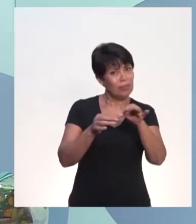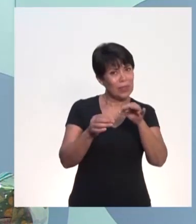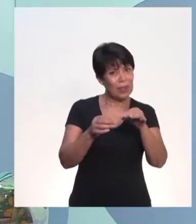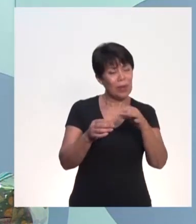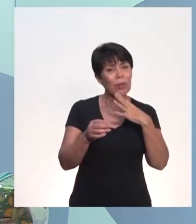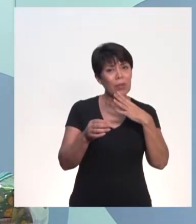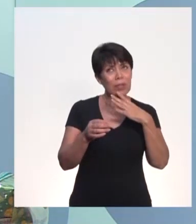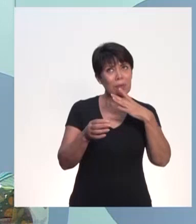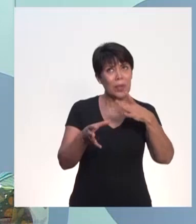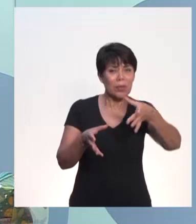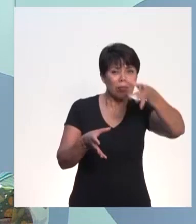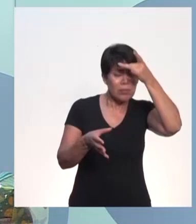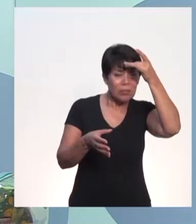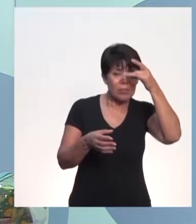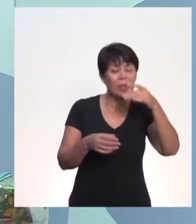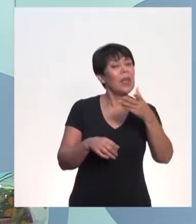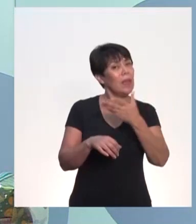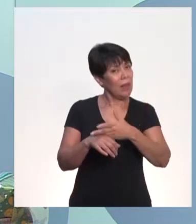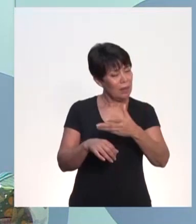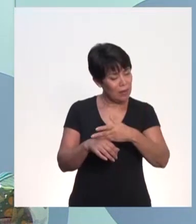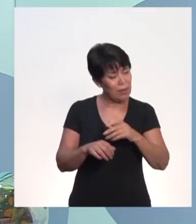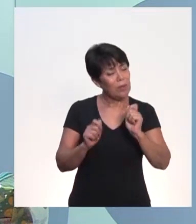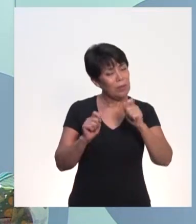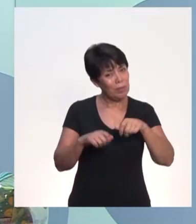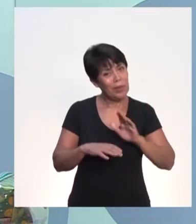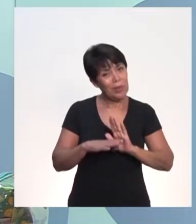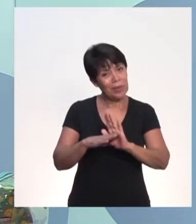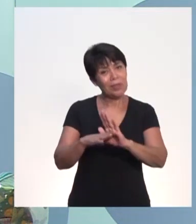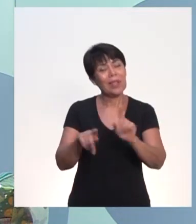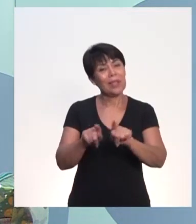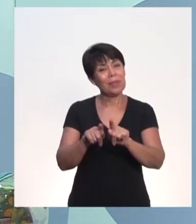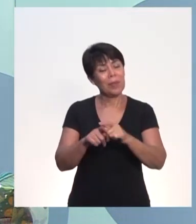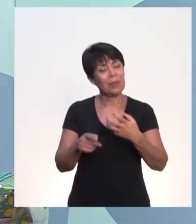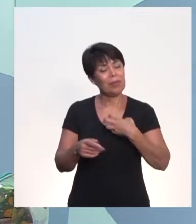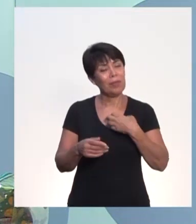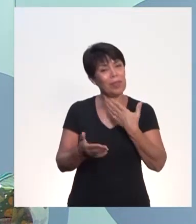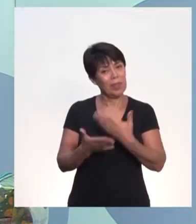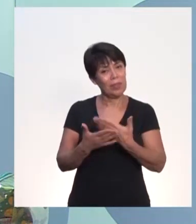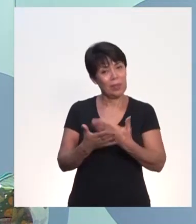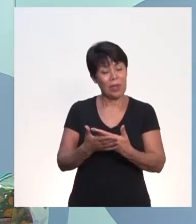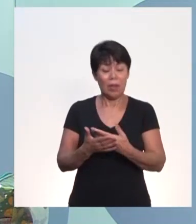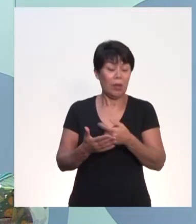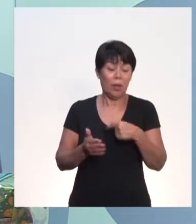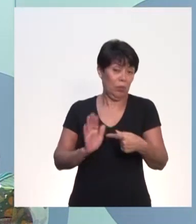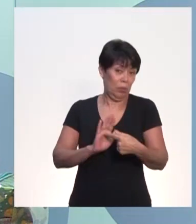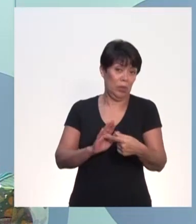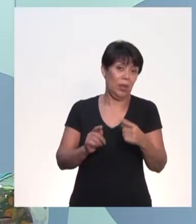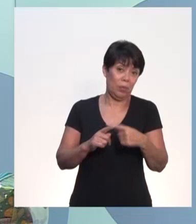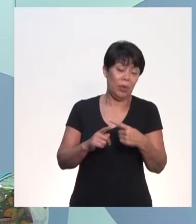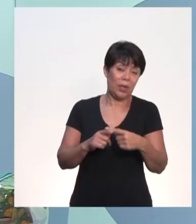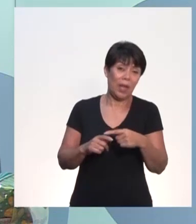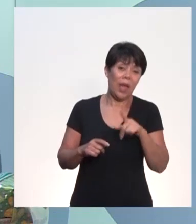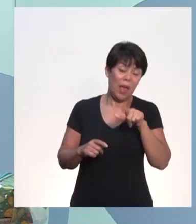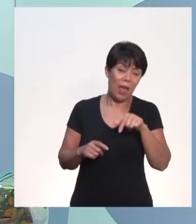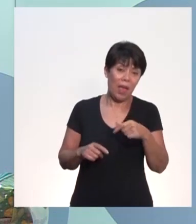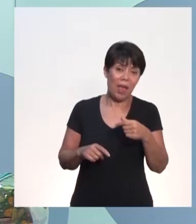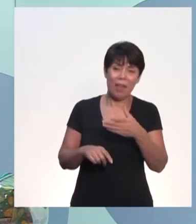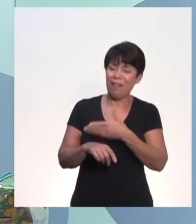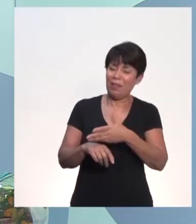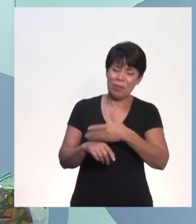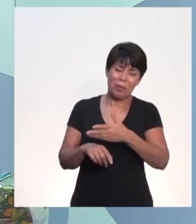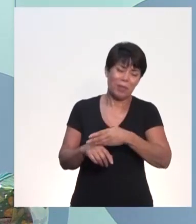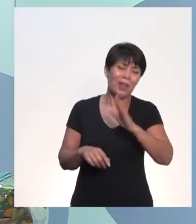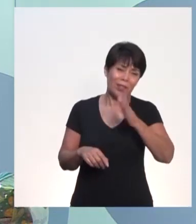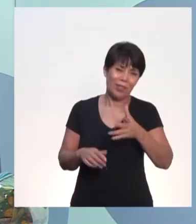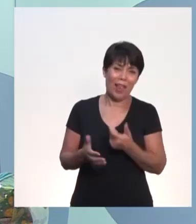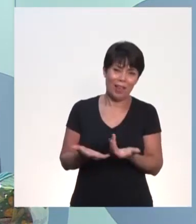gente teve, lista de exercício também pode contar como uma forma de estudar. Eu só não trouxe, porque normalmente é essa que a gente está acostumado, que a gente está